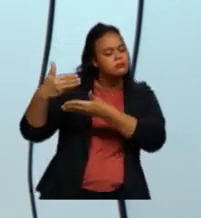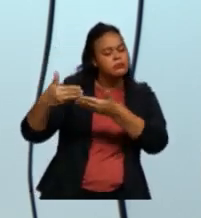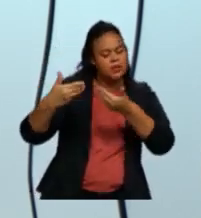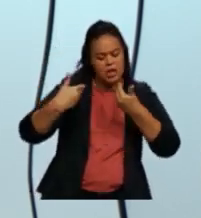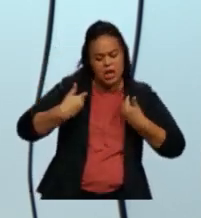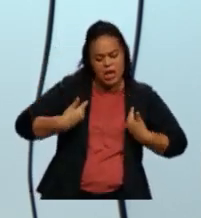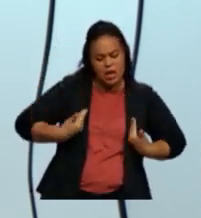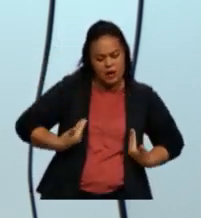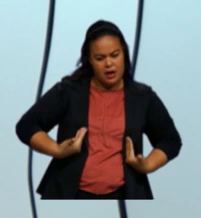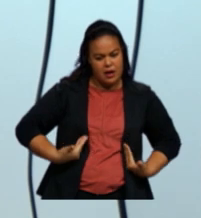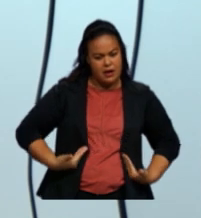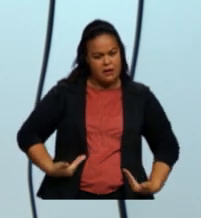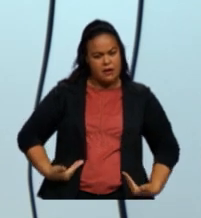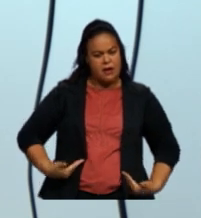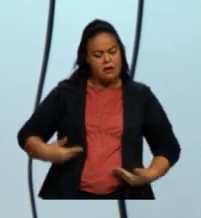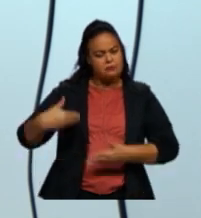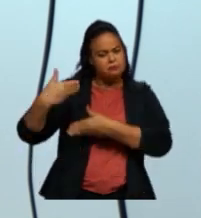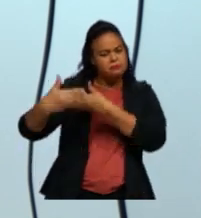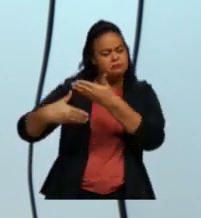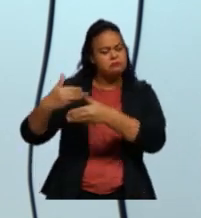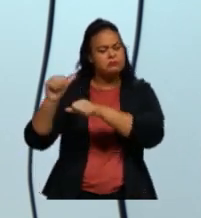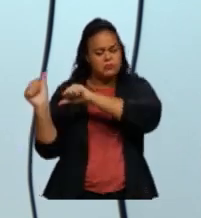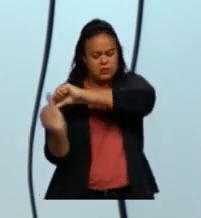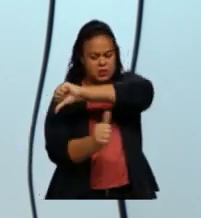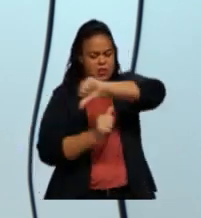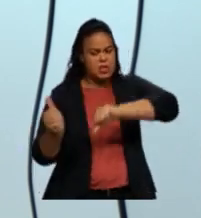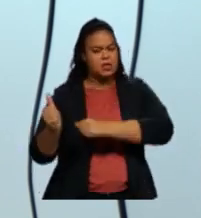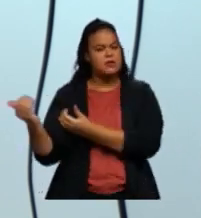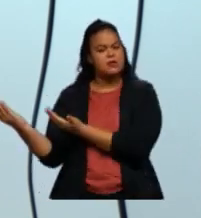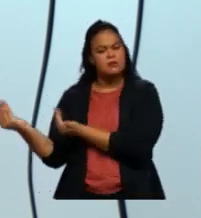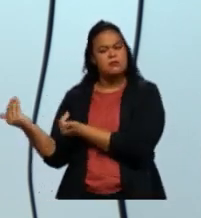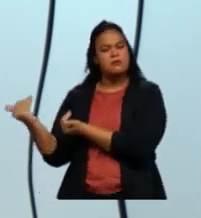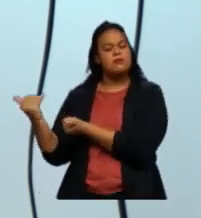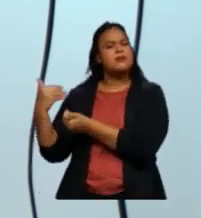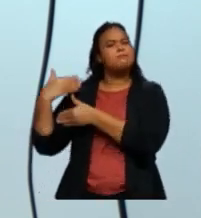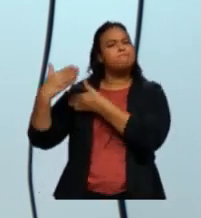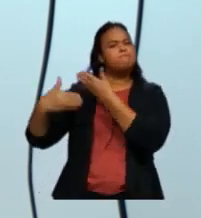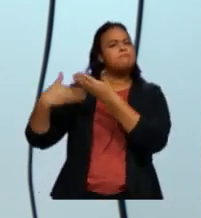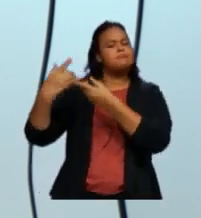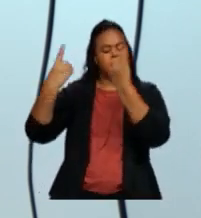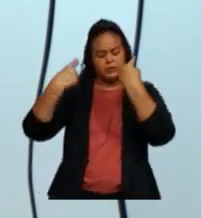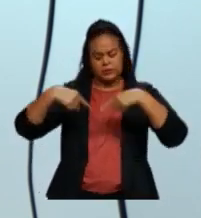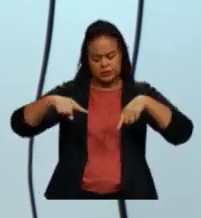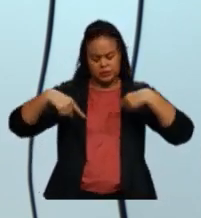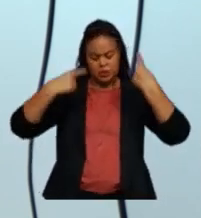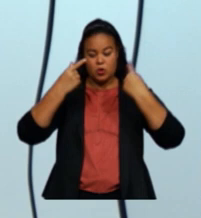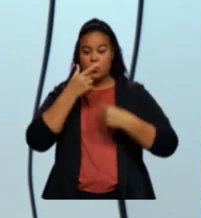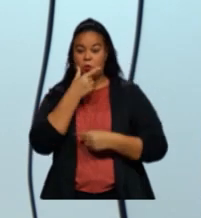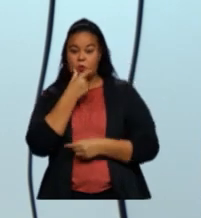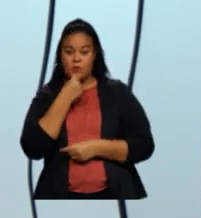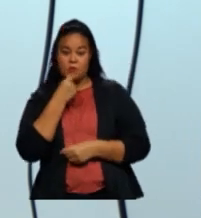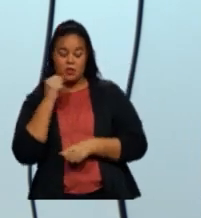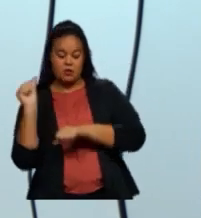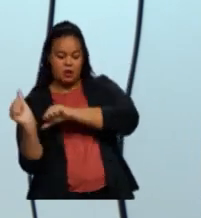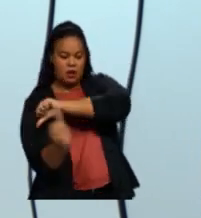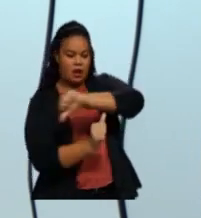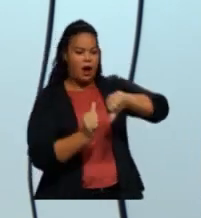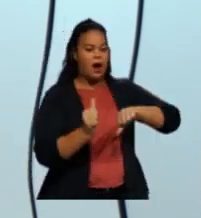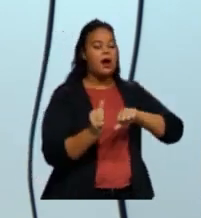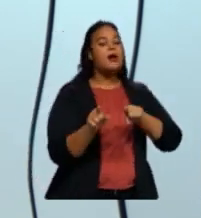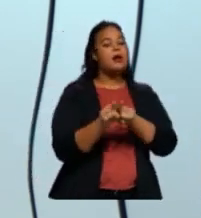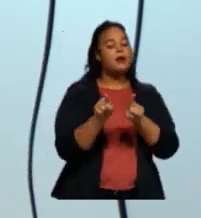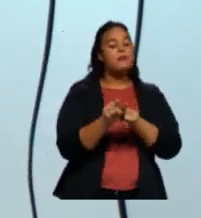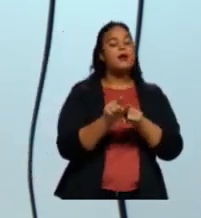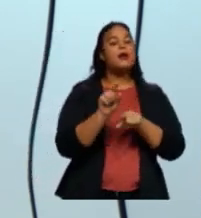que é marcada por essas transformações que vão acontecendo no corpo do menino e da menina, graças